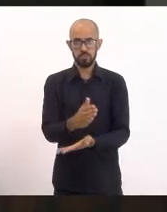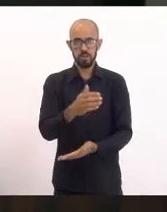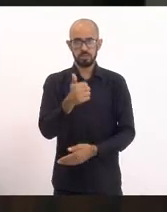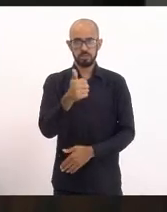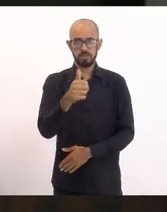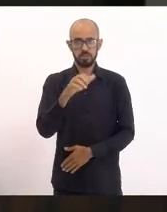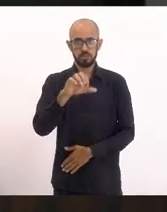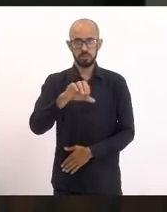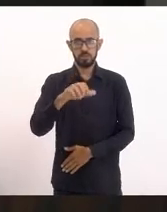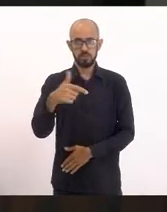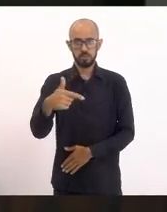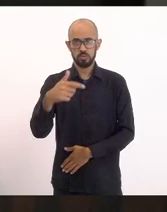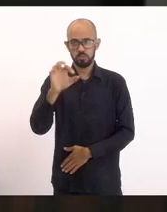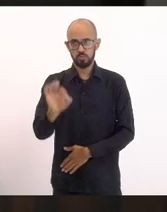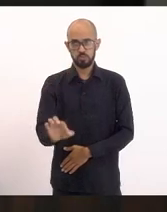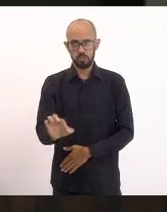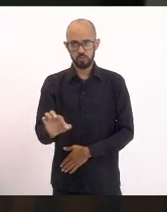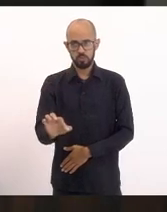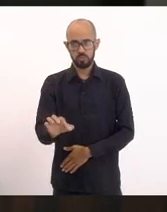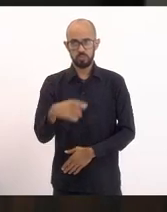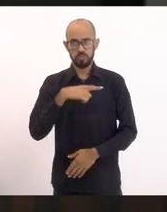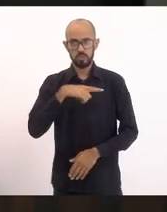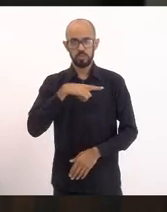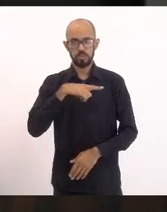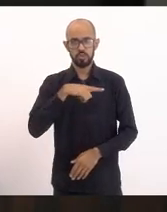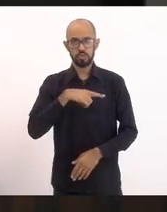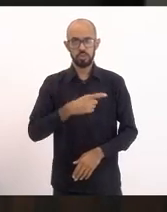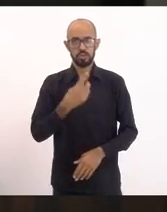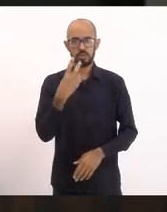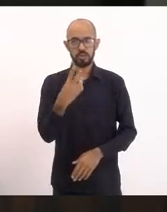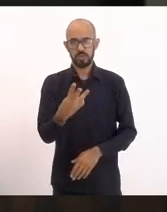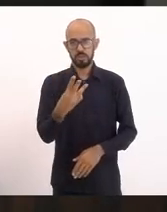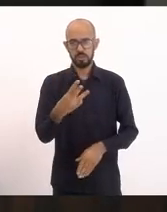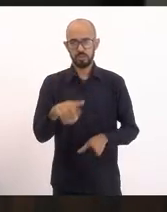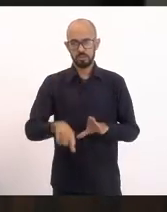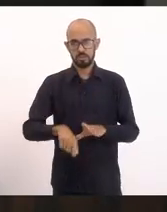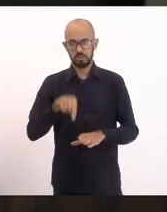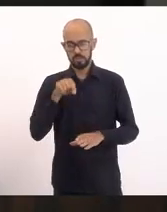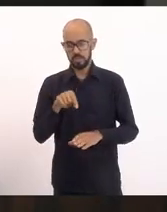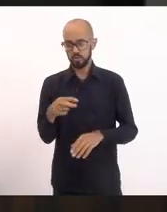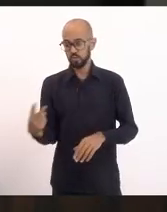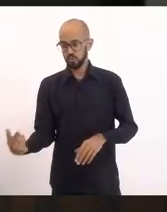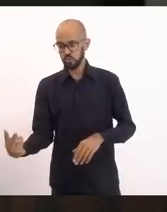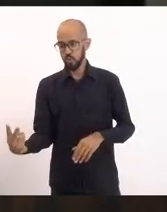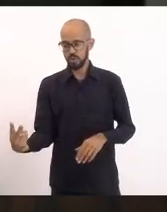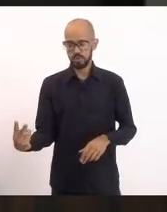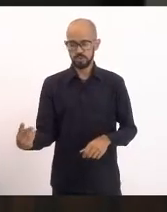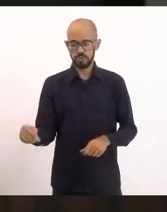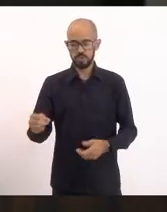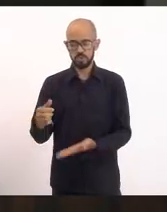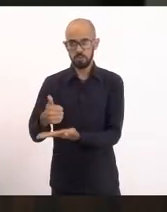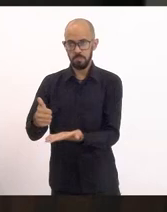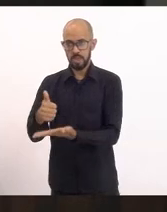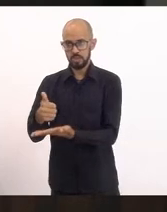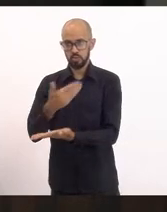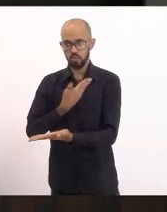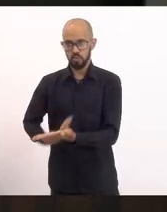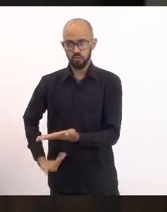192%. Porque tínhamos 3 destaques, 2 da base do governo e 1 da oposição, para